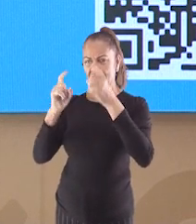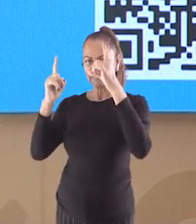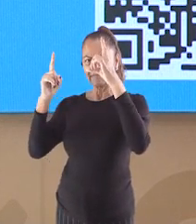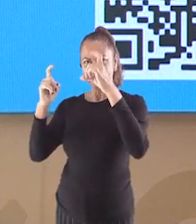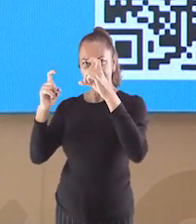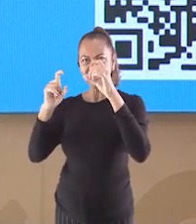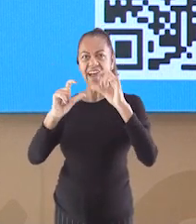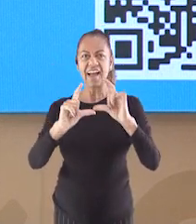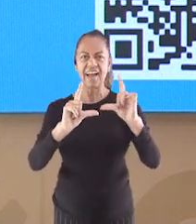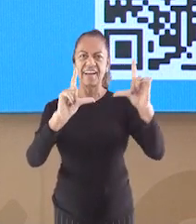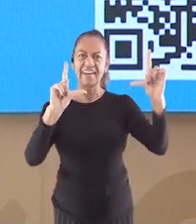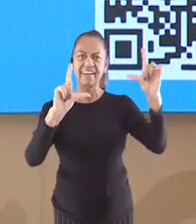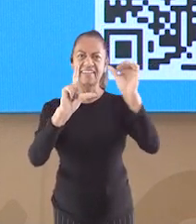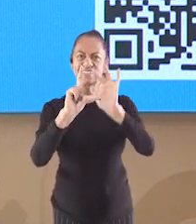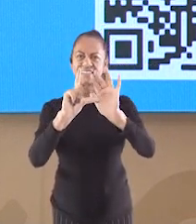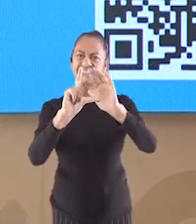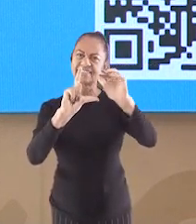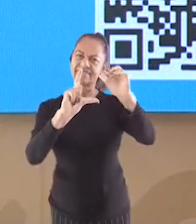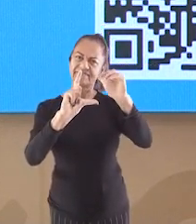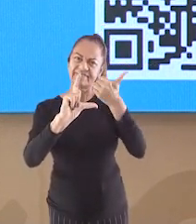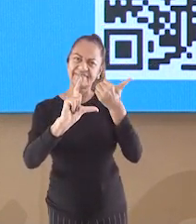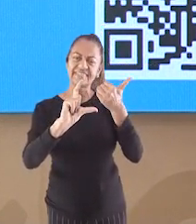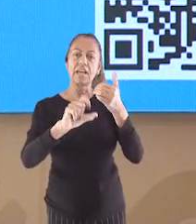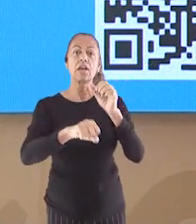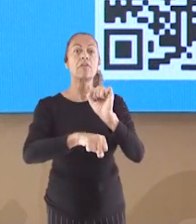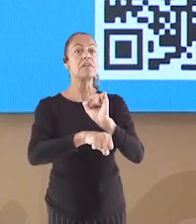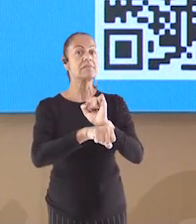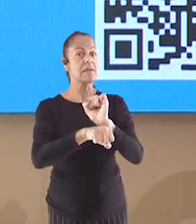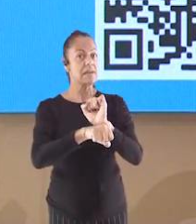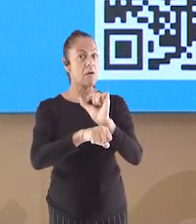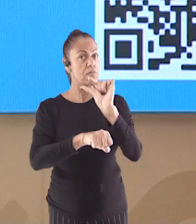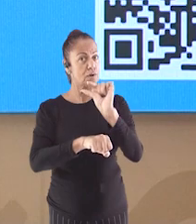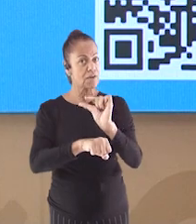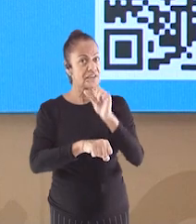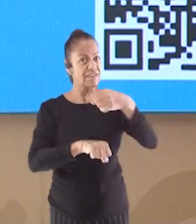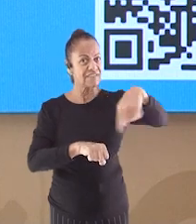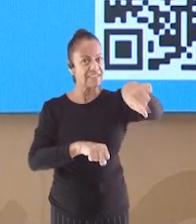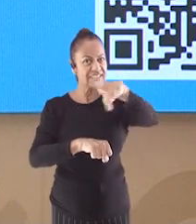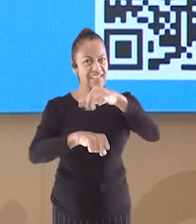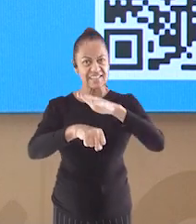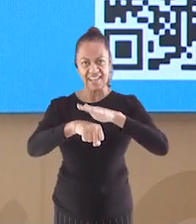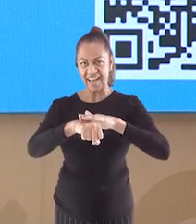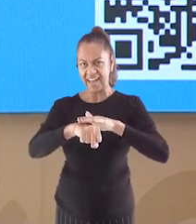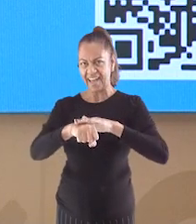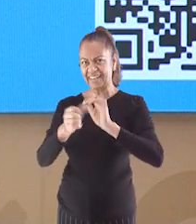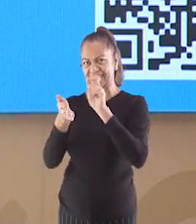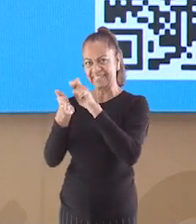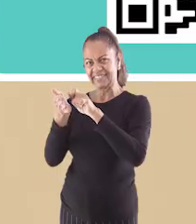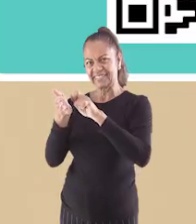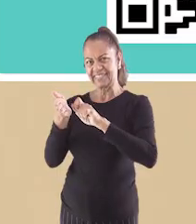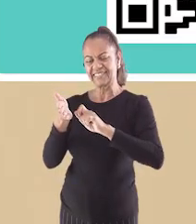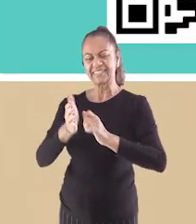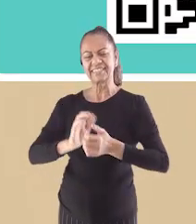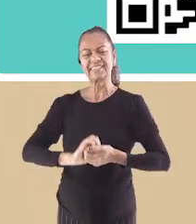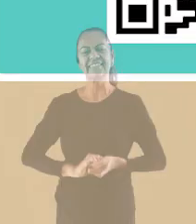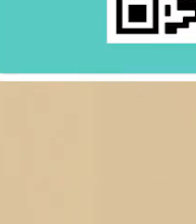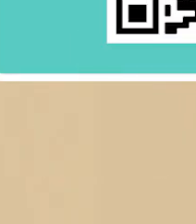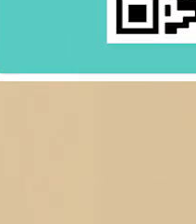nos enviem através desse QR Code aqui, tá bom? Eu vou dar um tempinho para vocês copiarem.